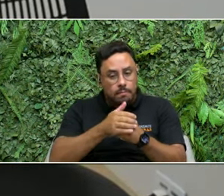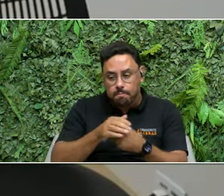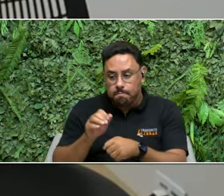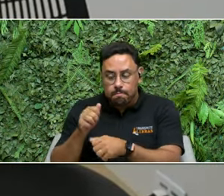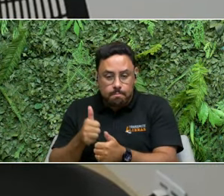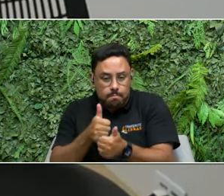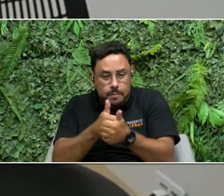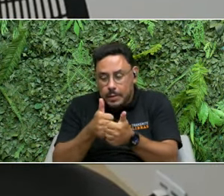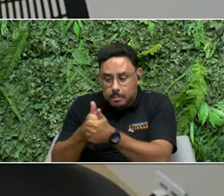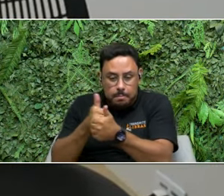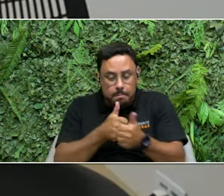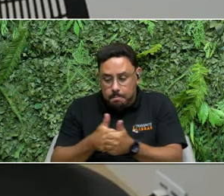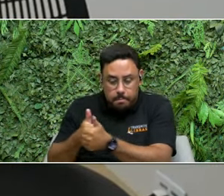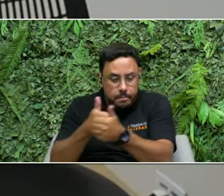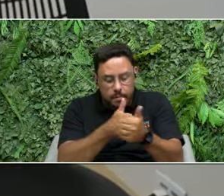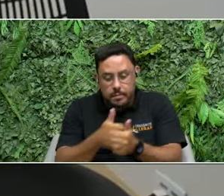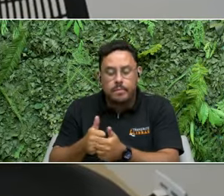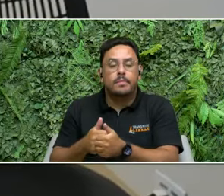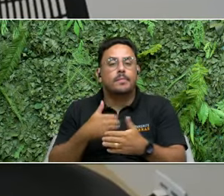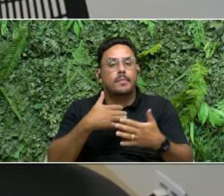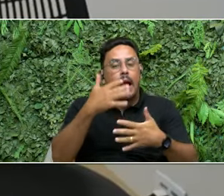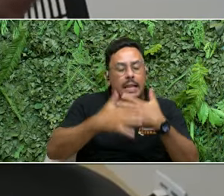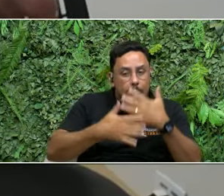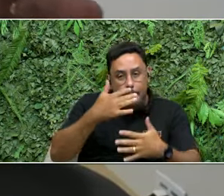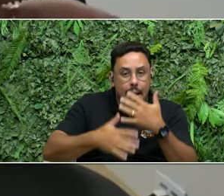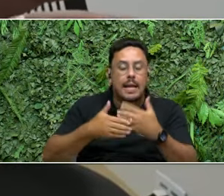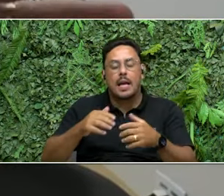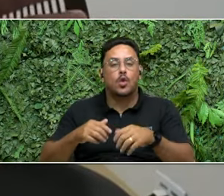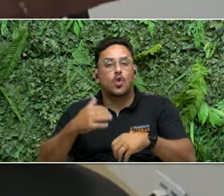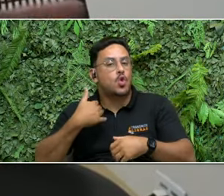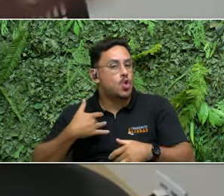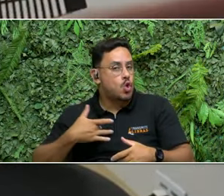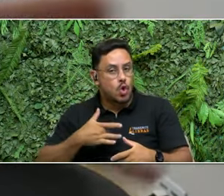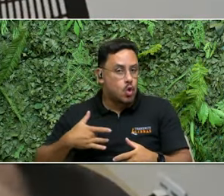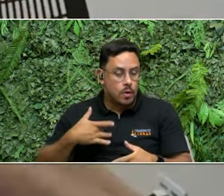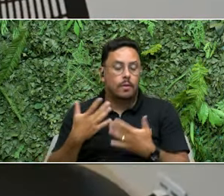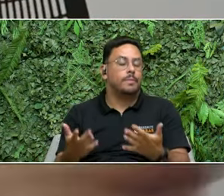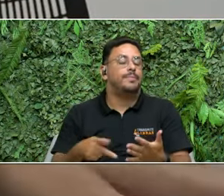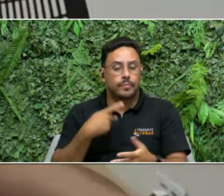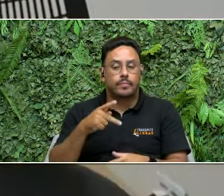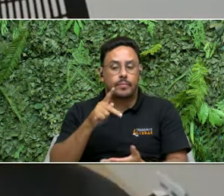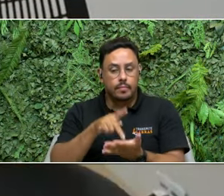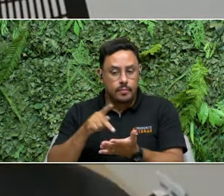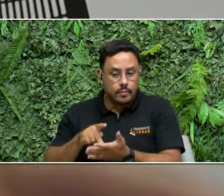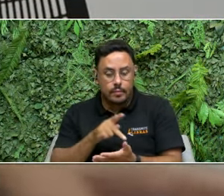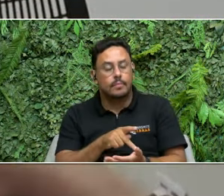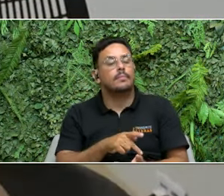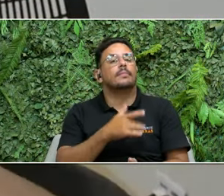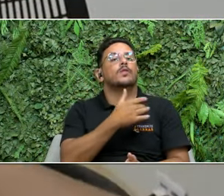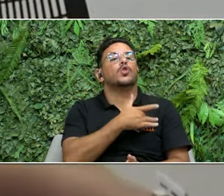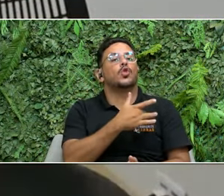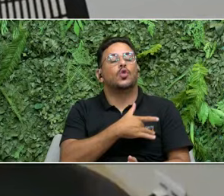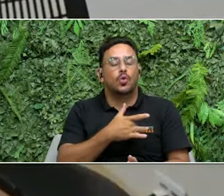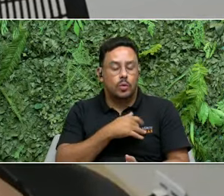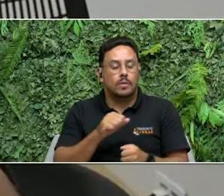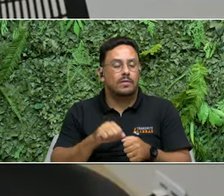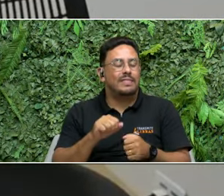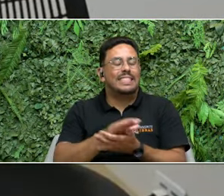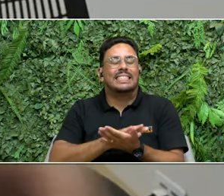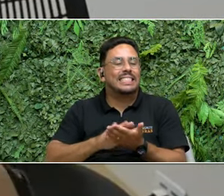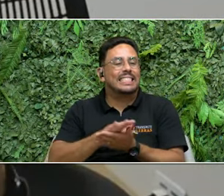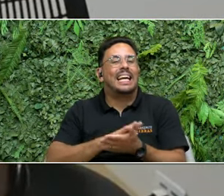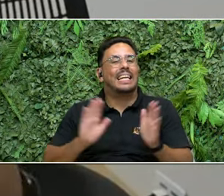atrapalhando a saída de bola é do Cruzeiro mas a bem da verdade tá Bob faria o Cruzeiro foi um grande nada nesse primeiro